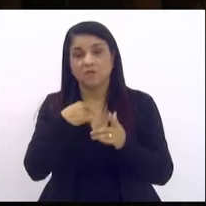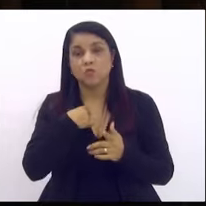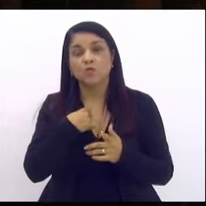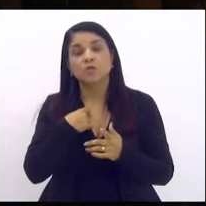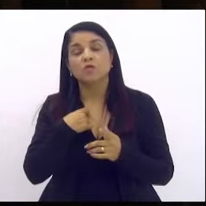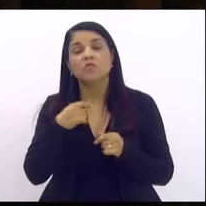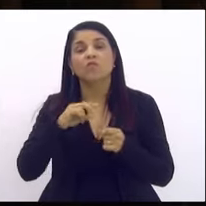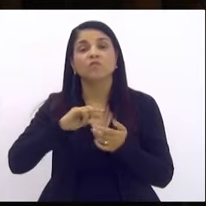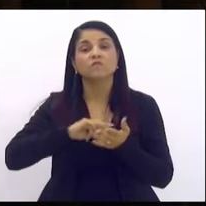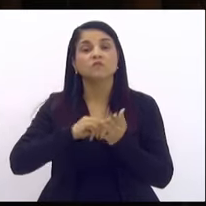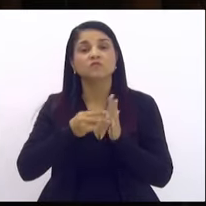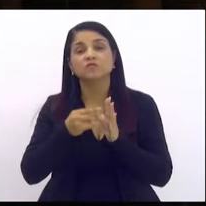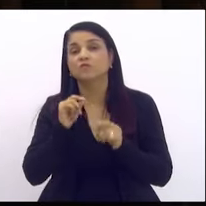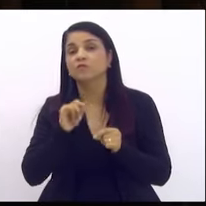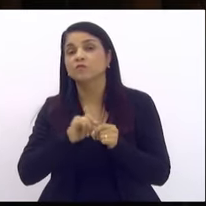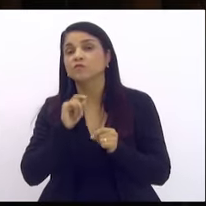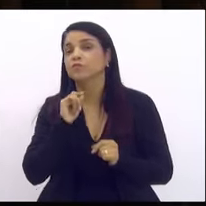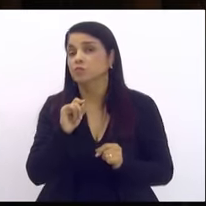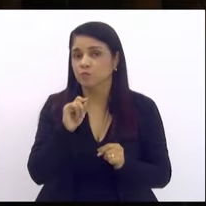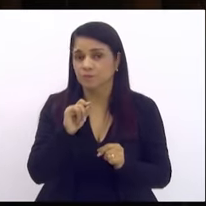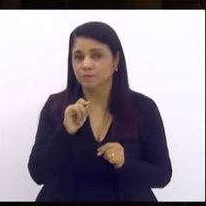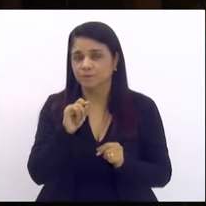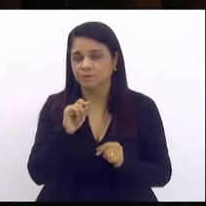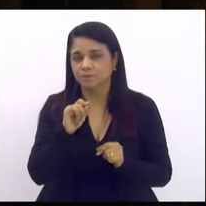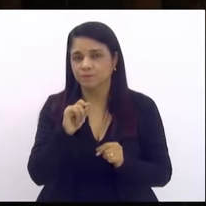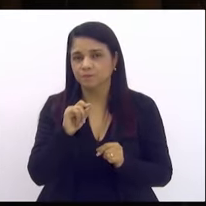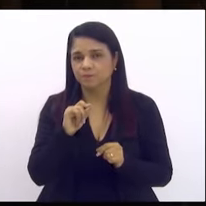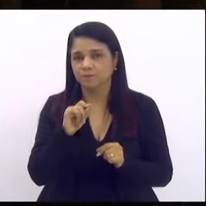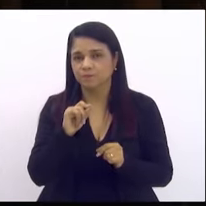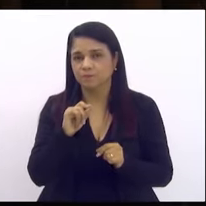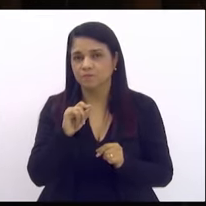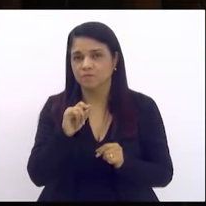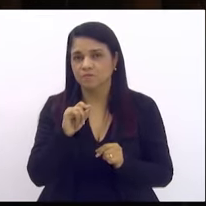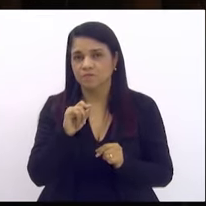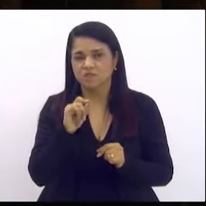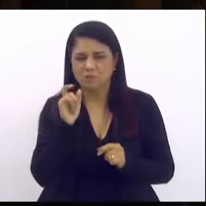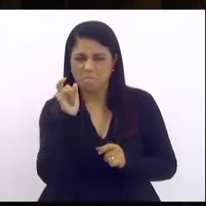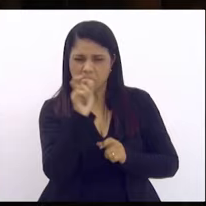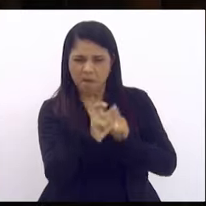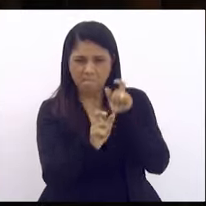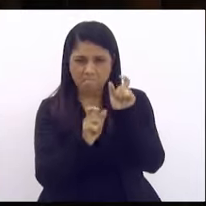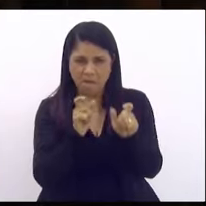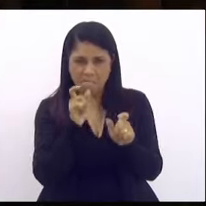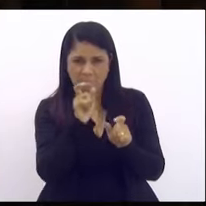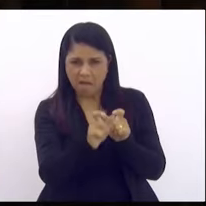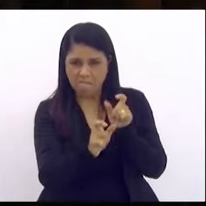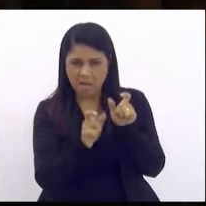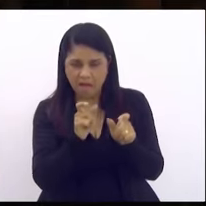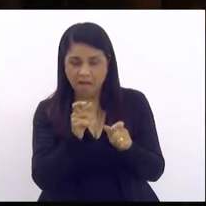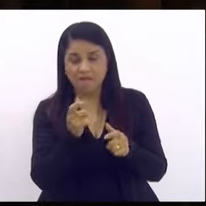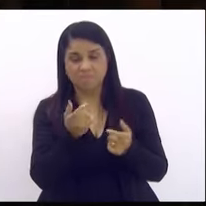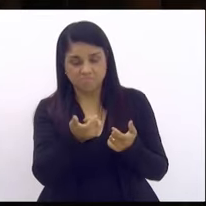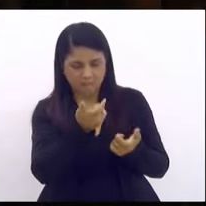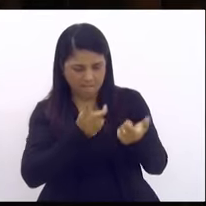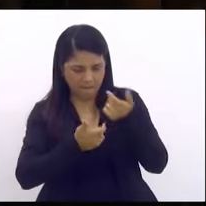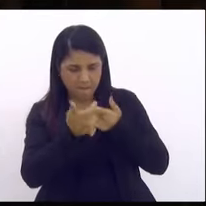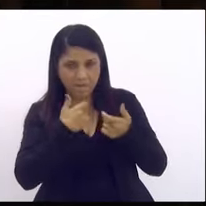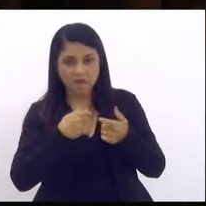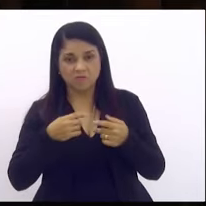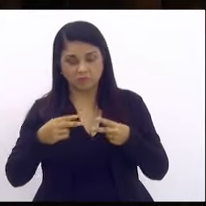fiz peguei as eh o chingamentos peguei os os